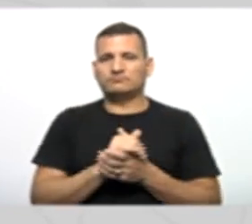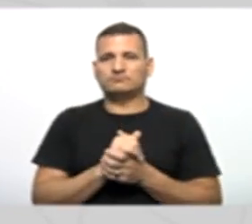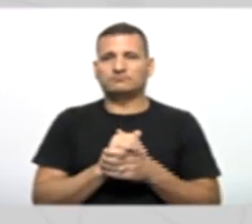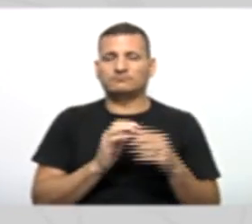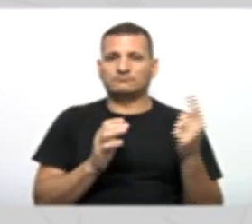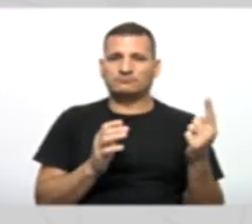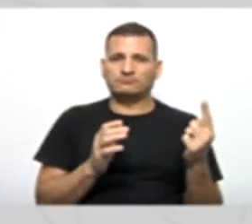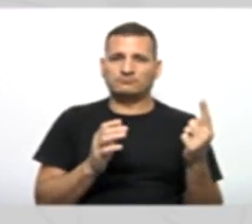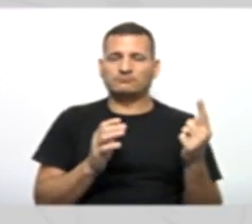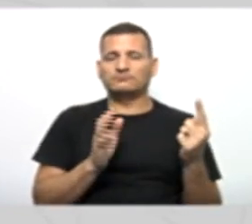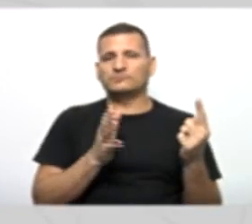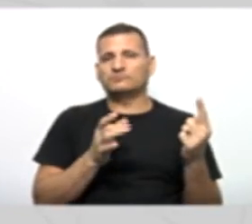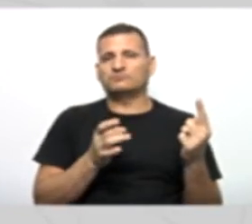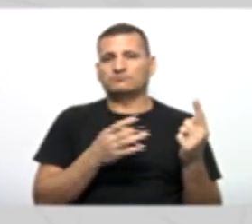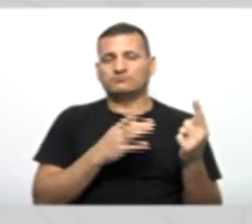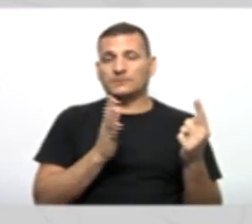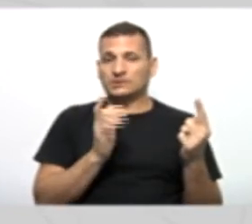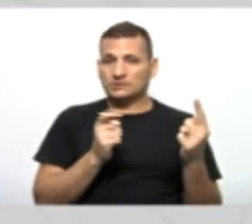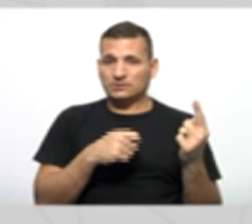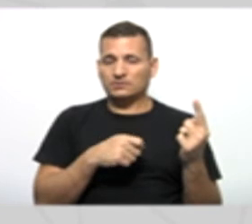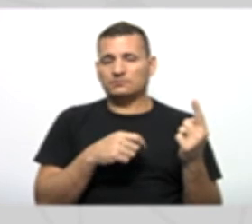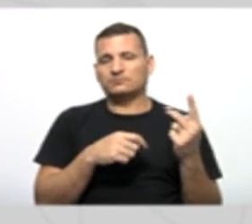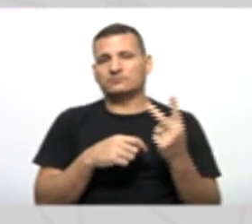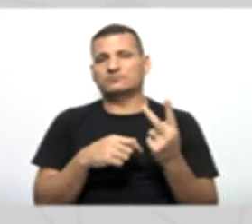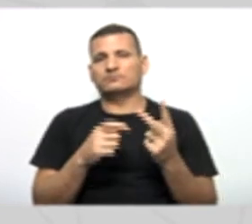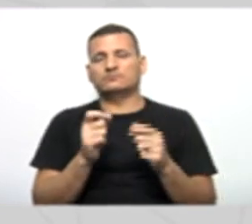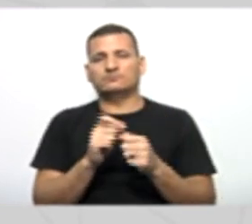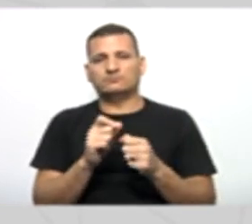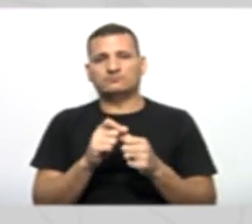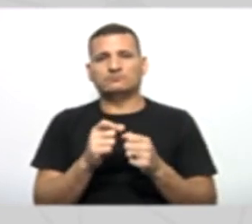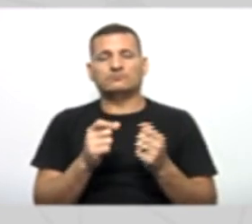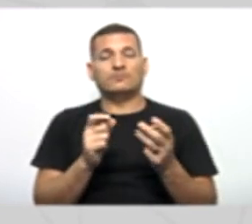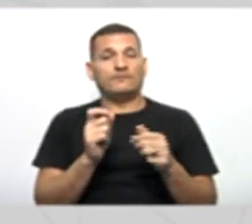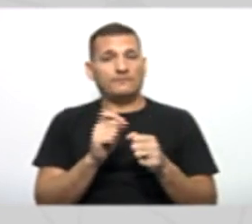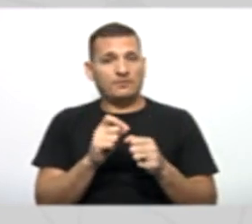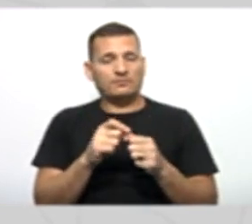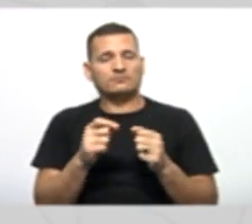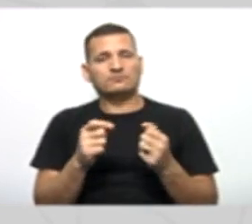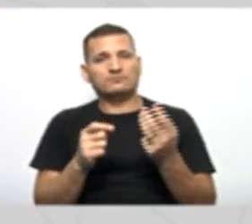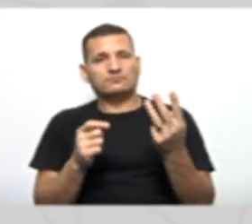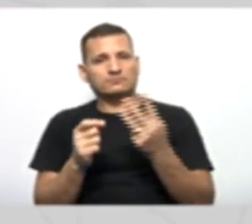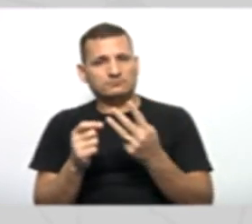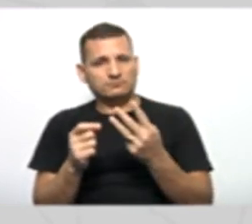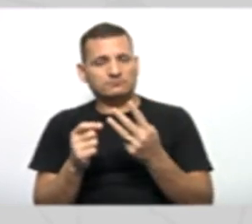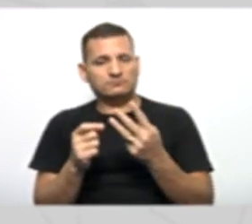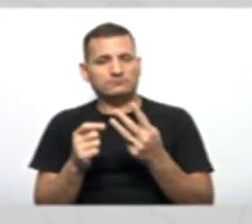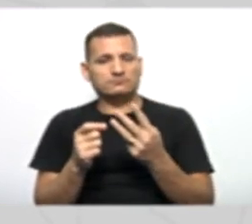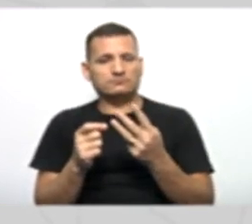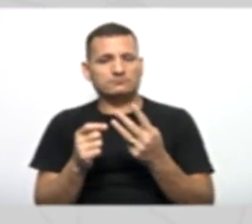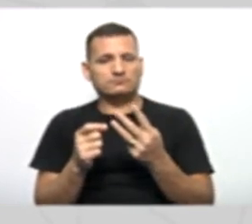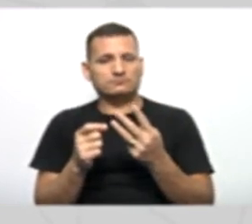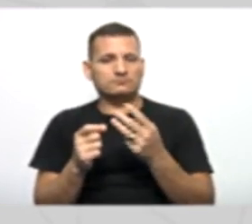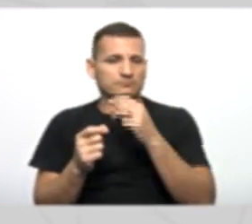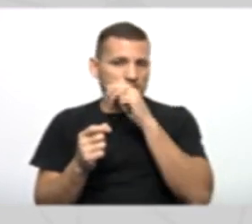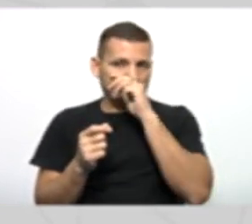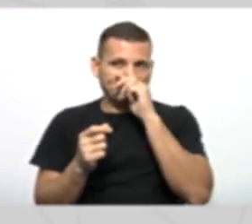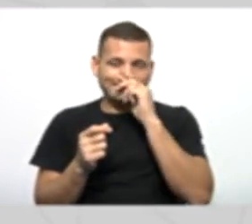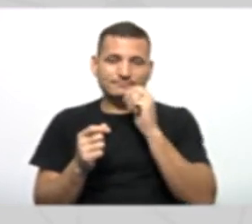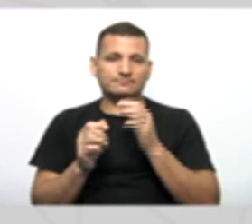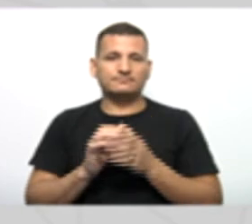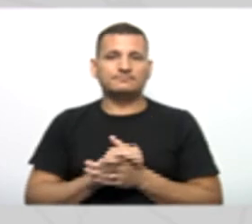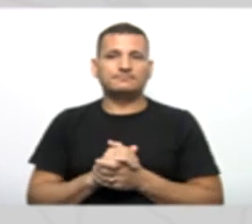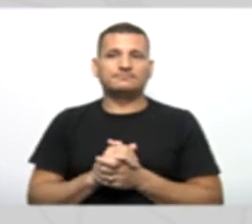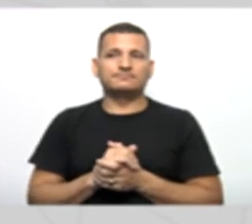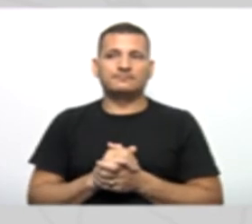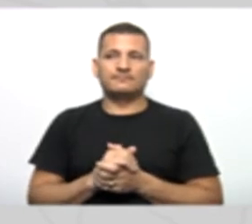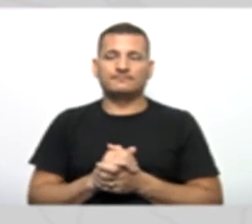1 já fechou, mas dá para você fazer a 2, faça a 3 e estamos aí à disposição. Aqui as